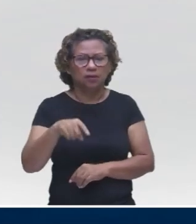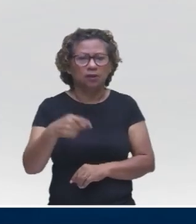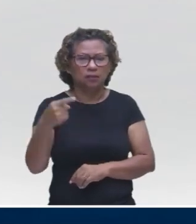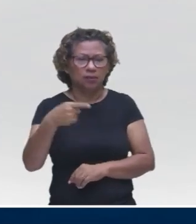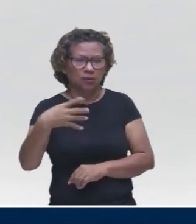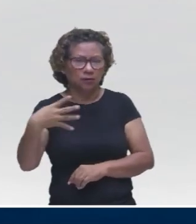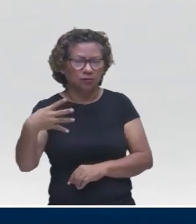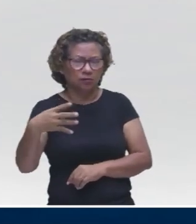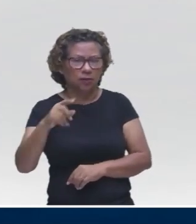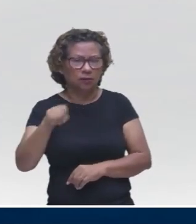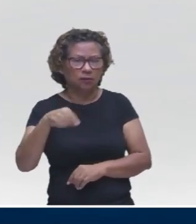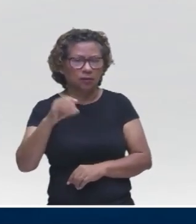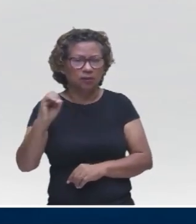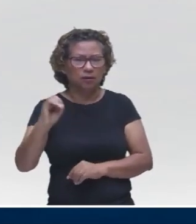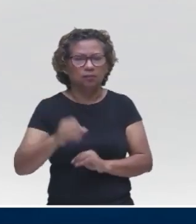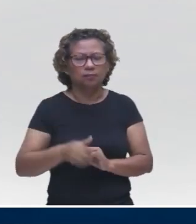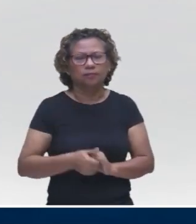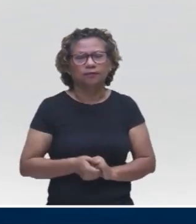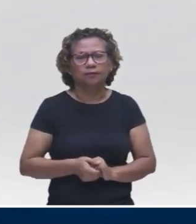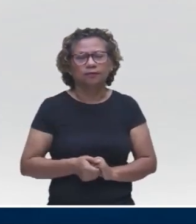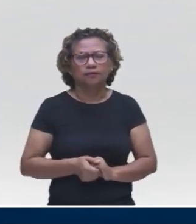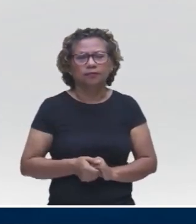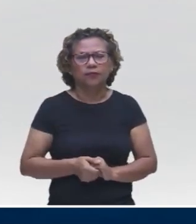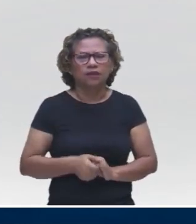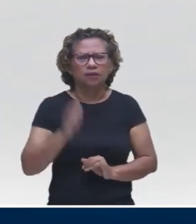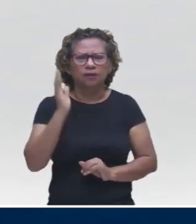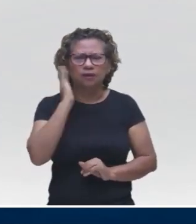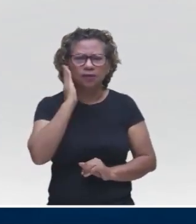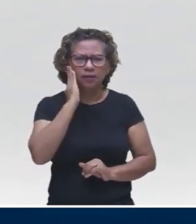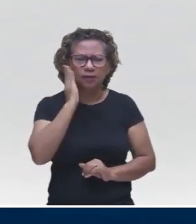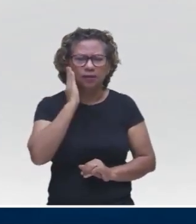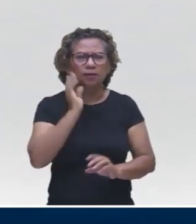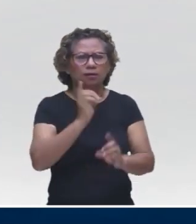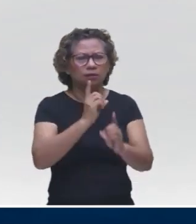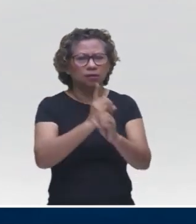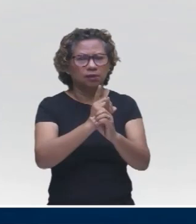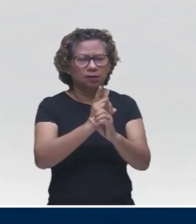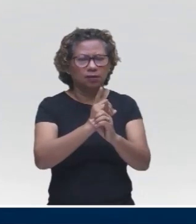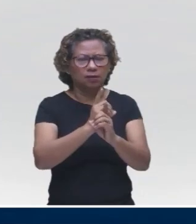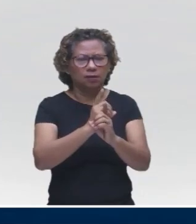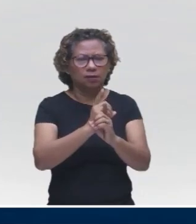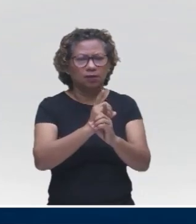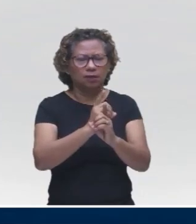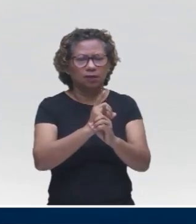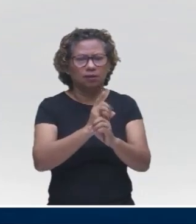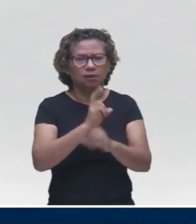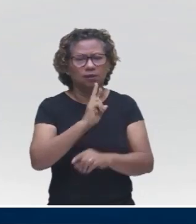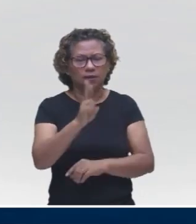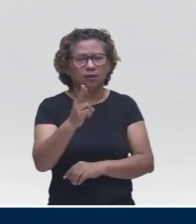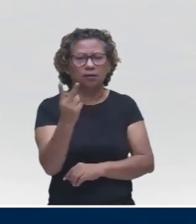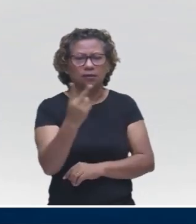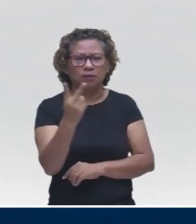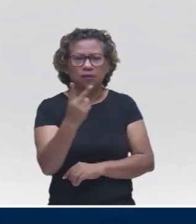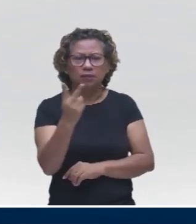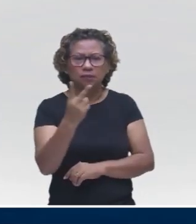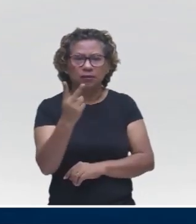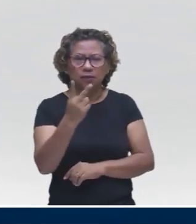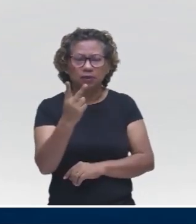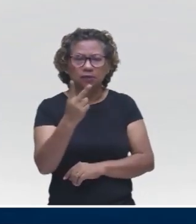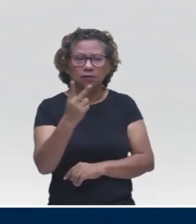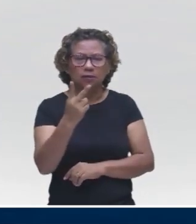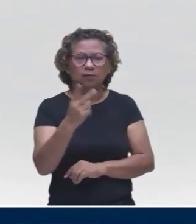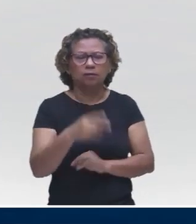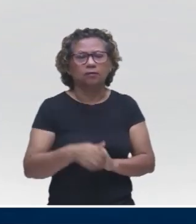que é 0. De posse desses dois valores aqui, que é a raiz e o